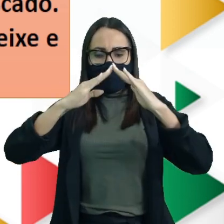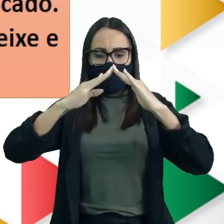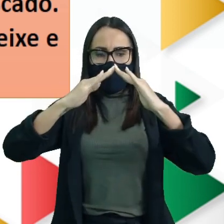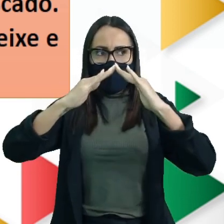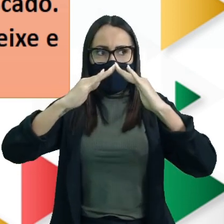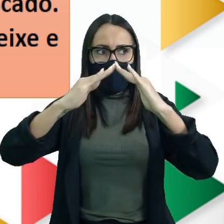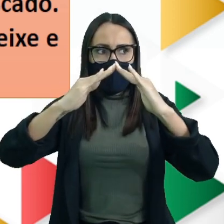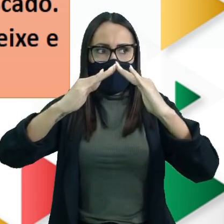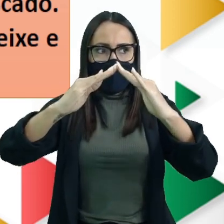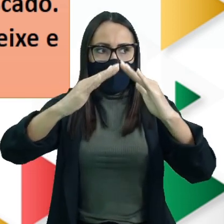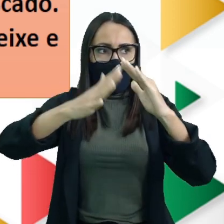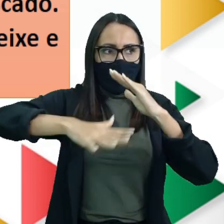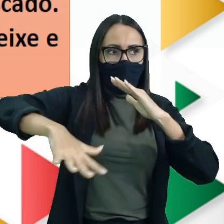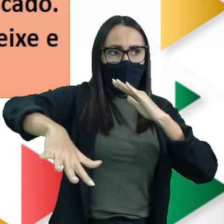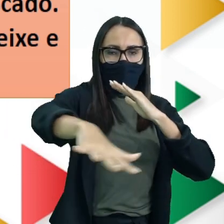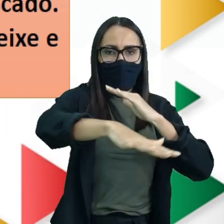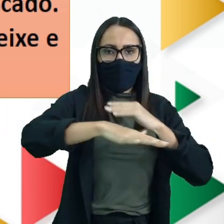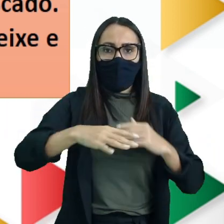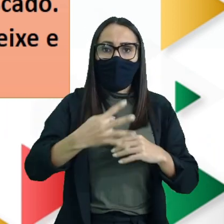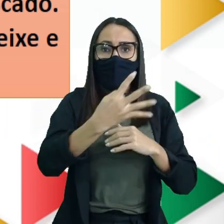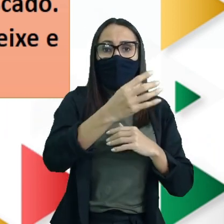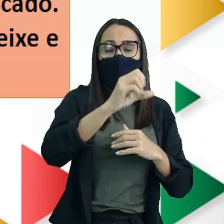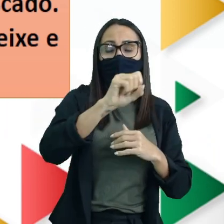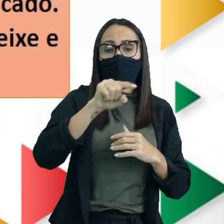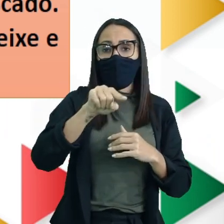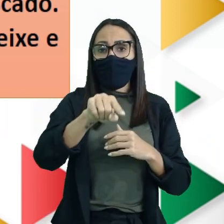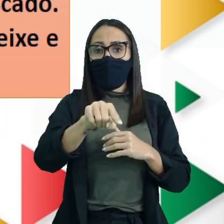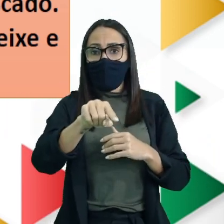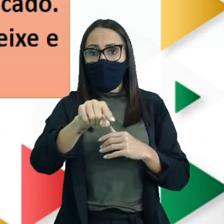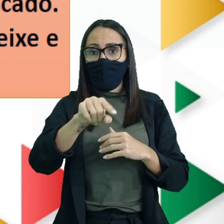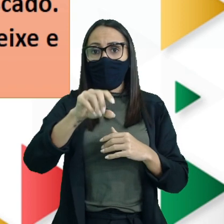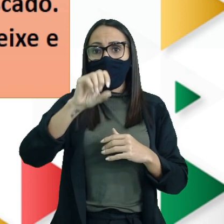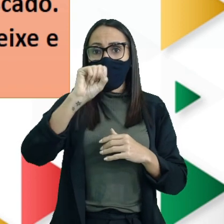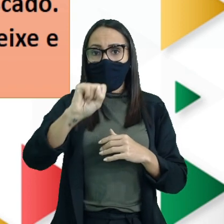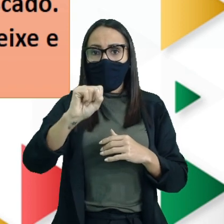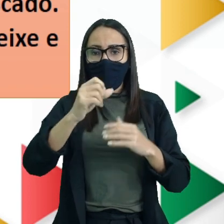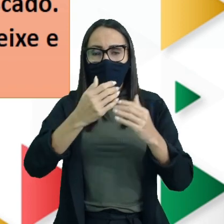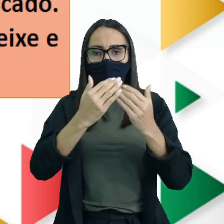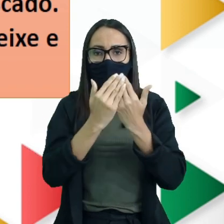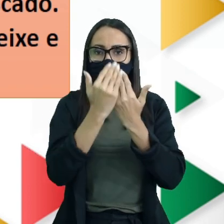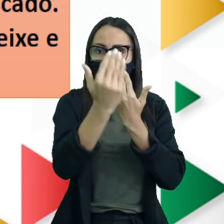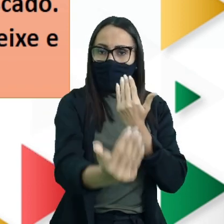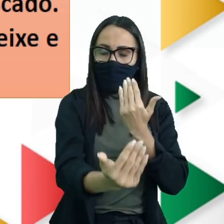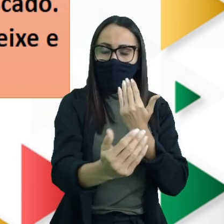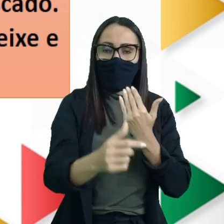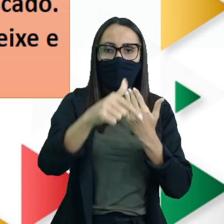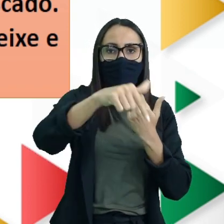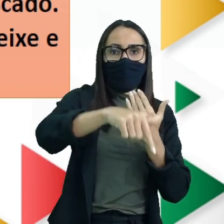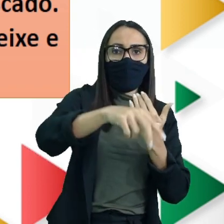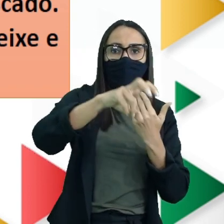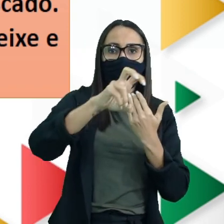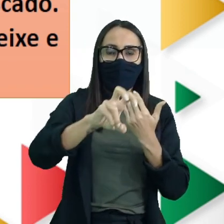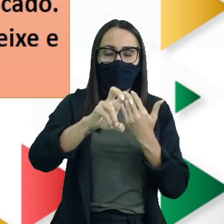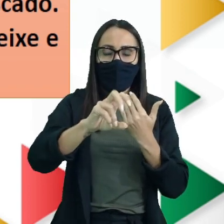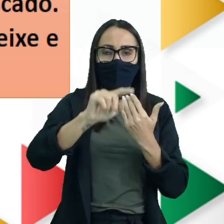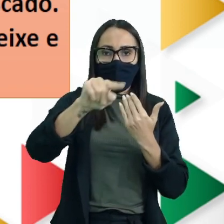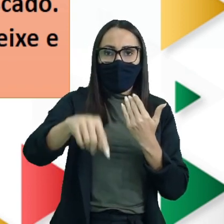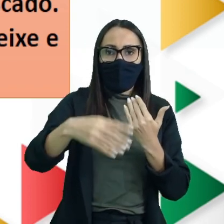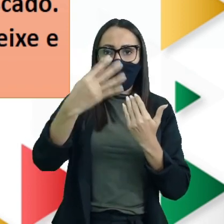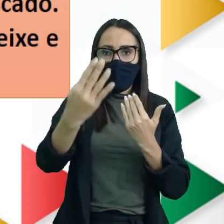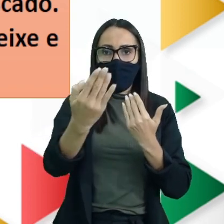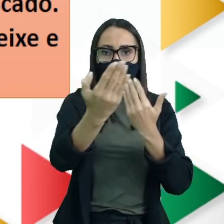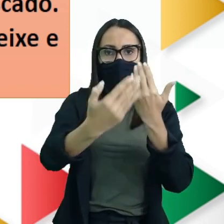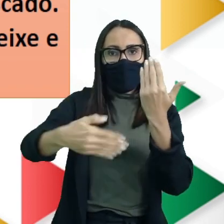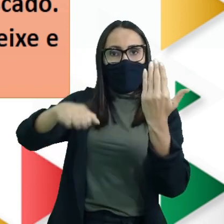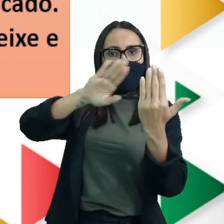metros quadrados, tá? Mede 48,8 de frente e 75,4 de fundo. O prédio é